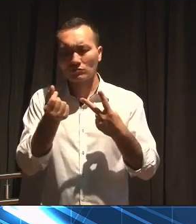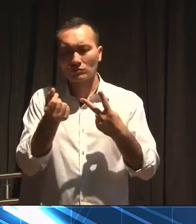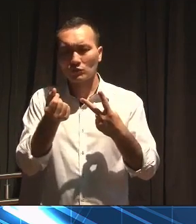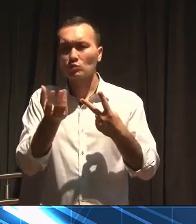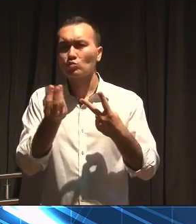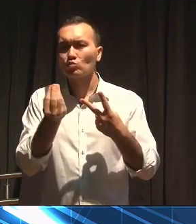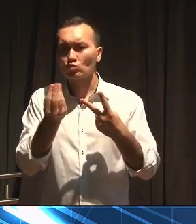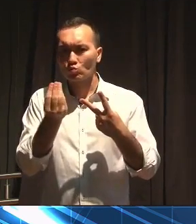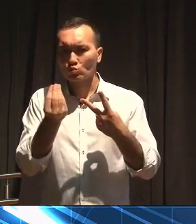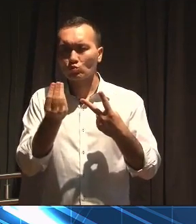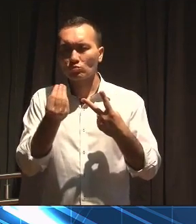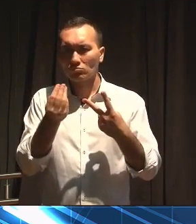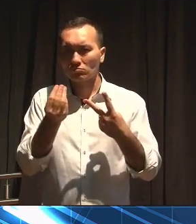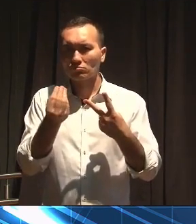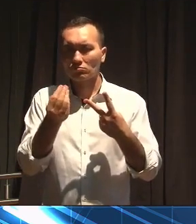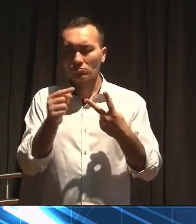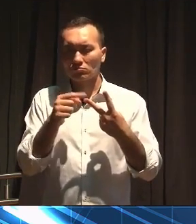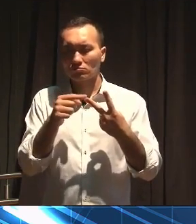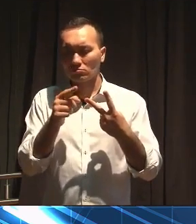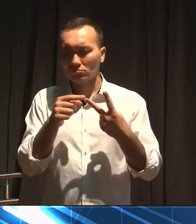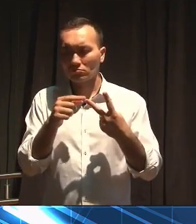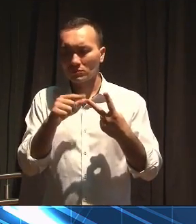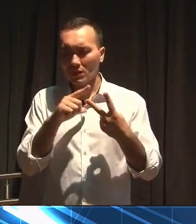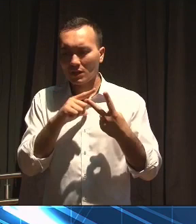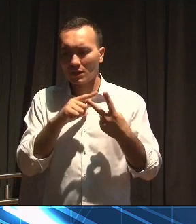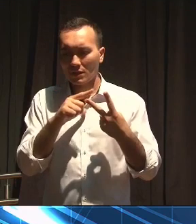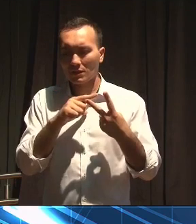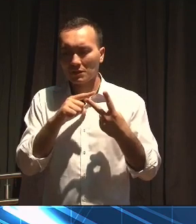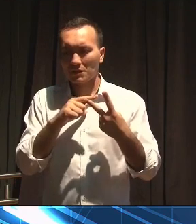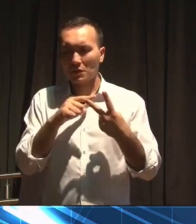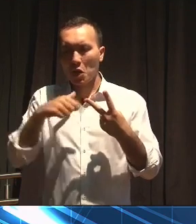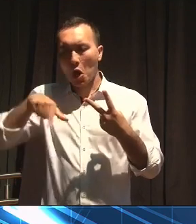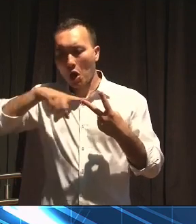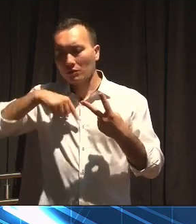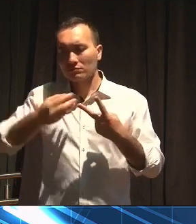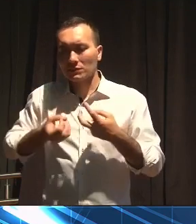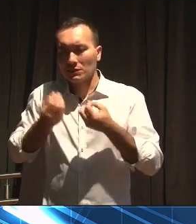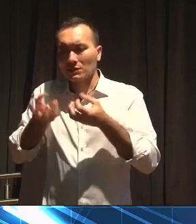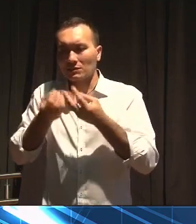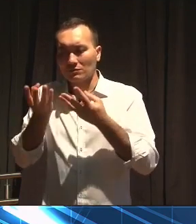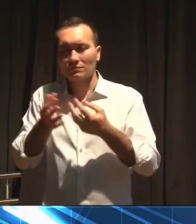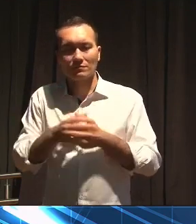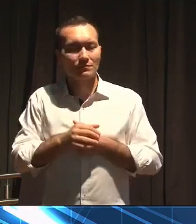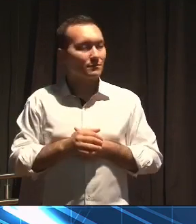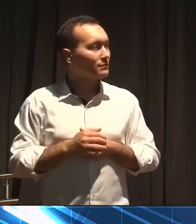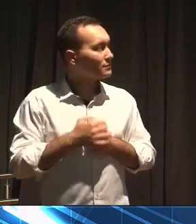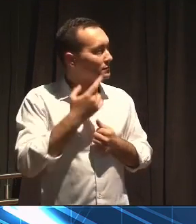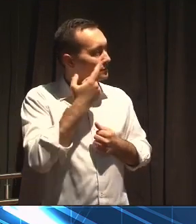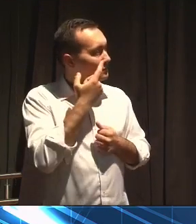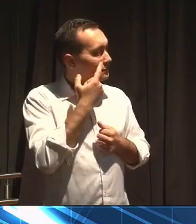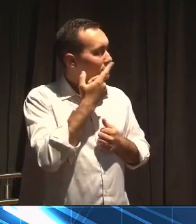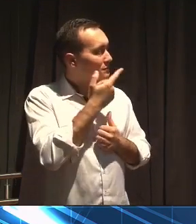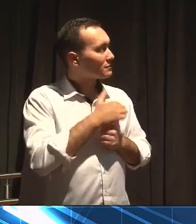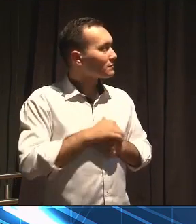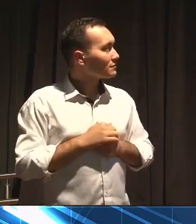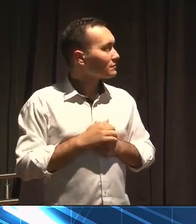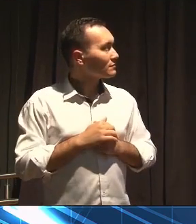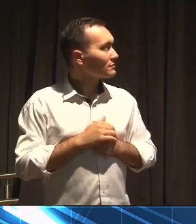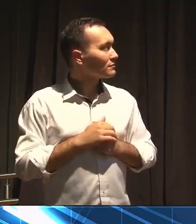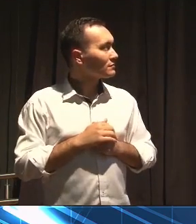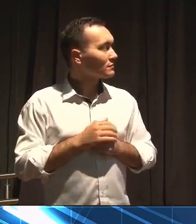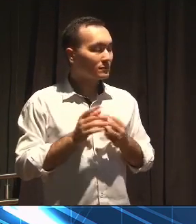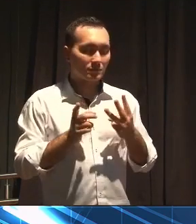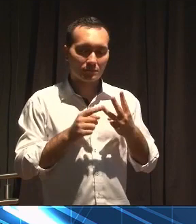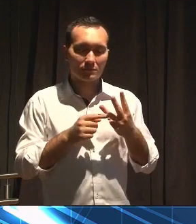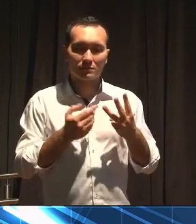correntes abertas dentro da Agibank. Então, nós pegamos esses eventos que são os mais custosos a nível de recursos, começamos a calcular eles e comparar com a